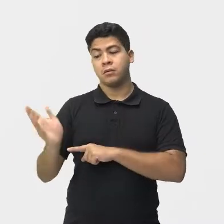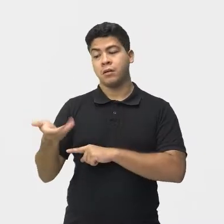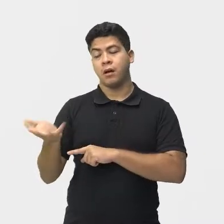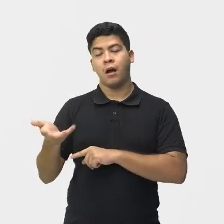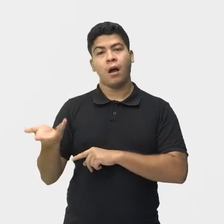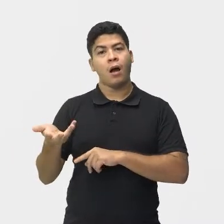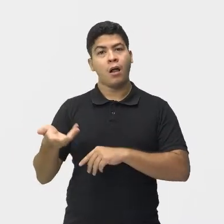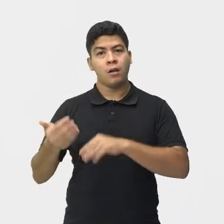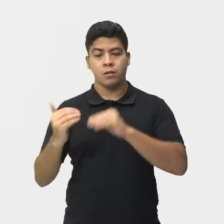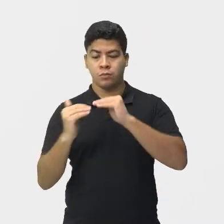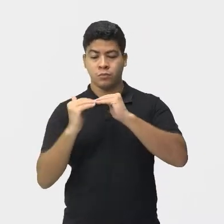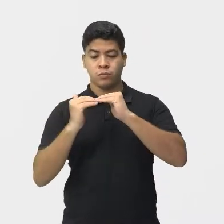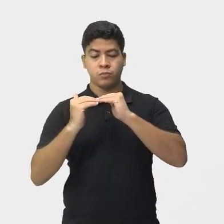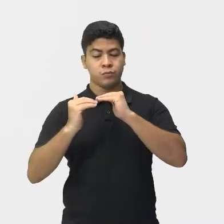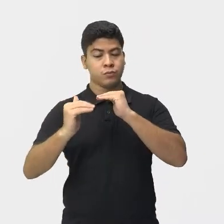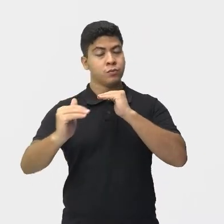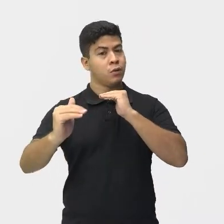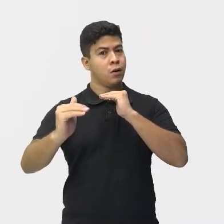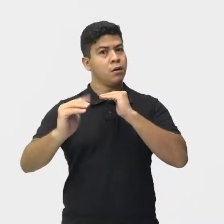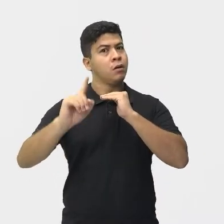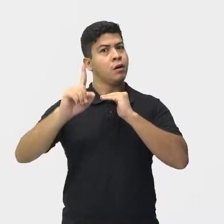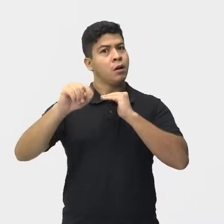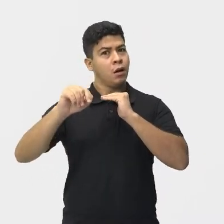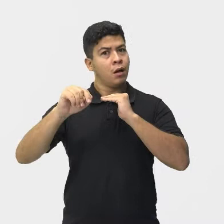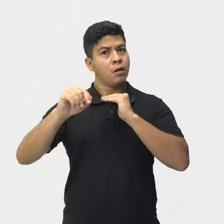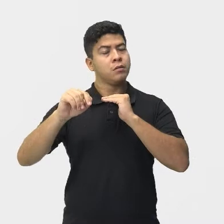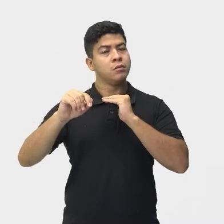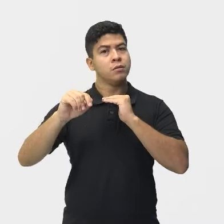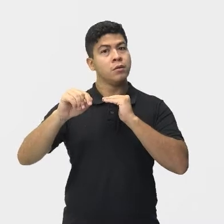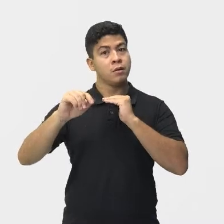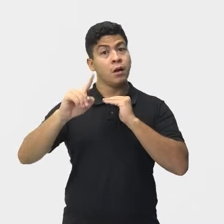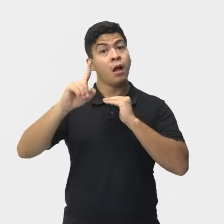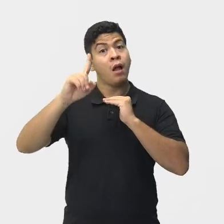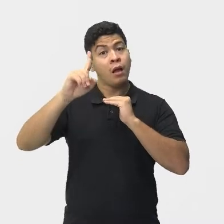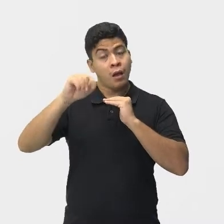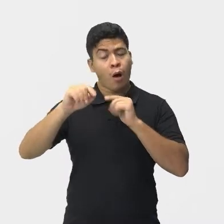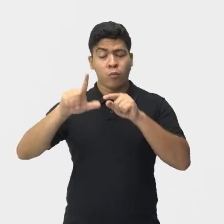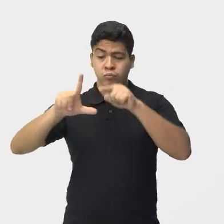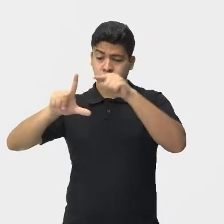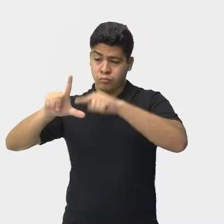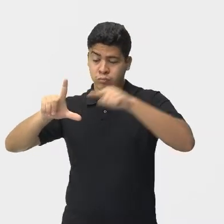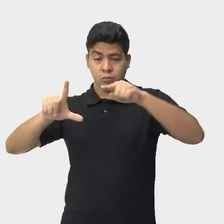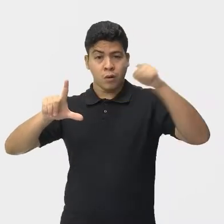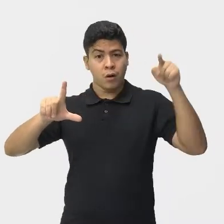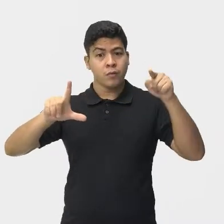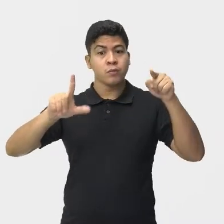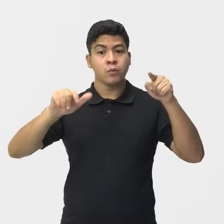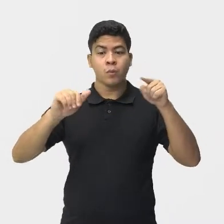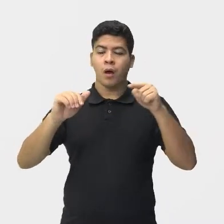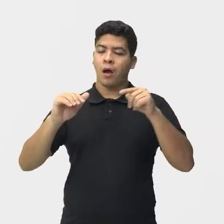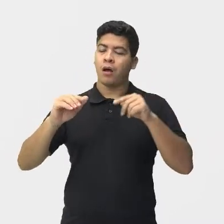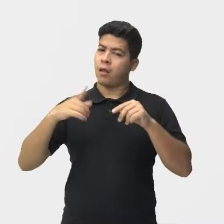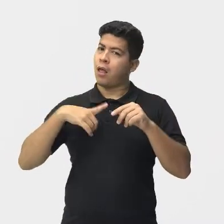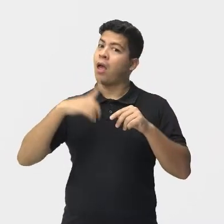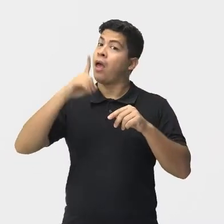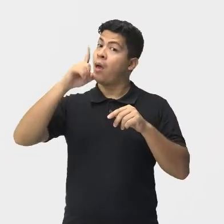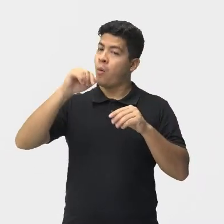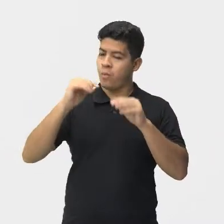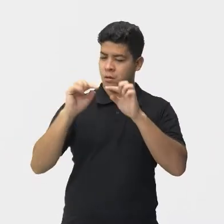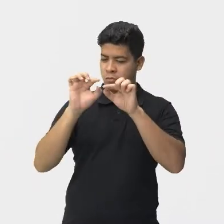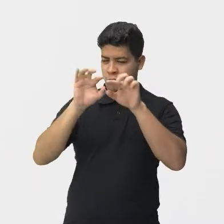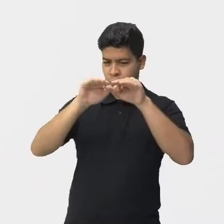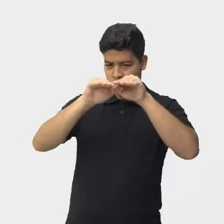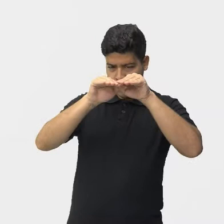o gráfico da aceleração é o gráfico de uma aceleração constante, ou seja, é uma reta paralela